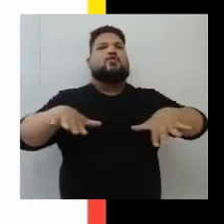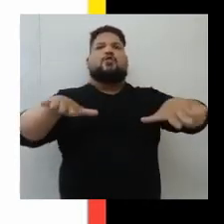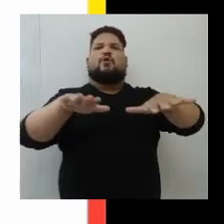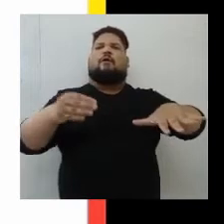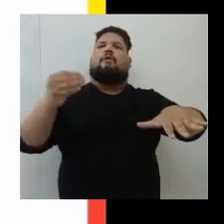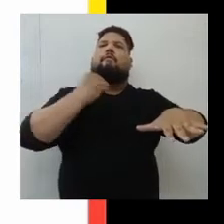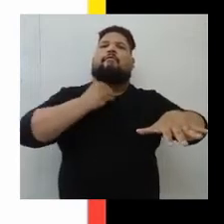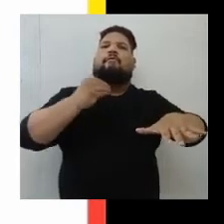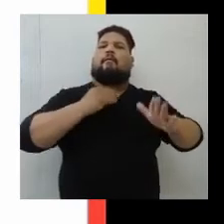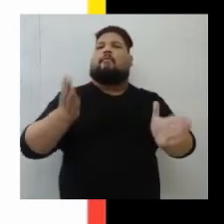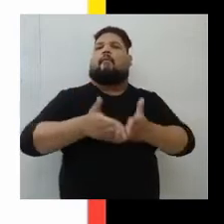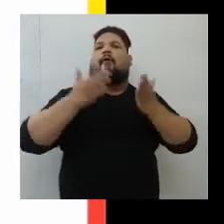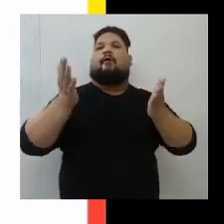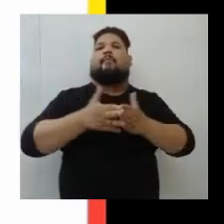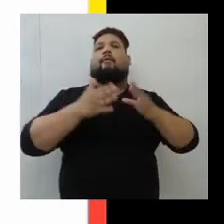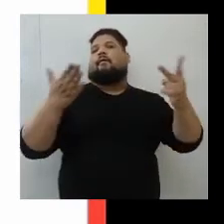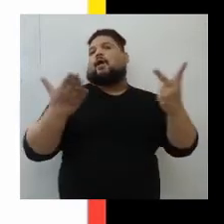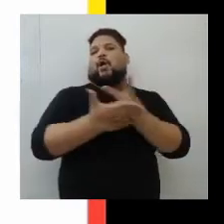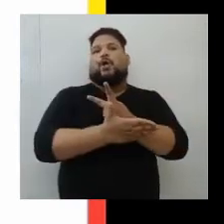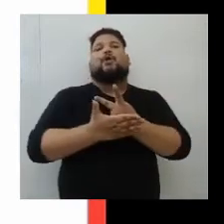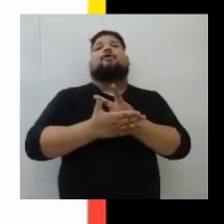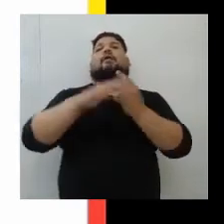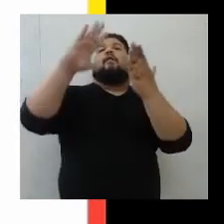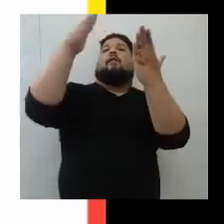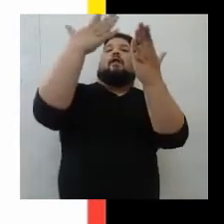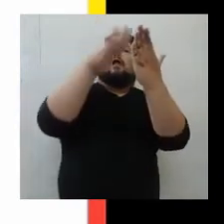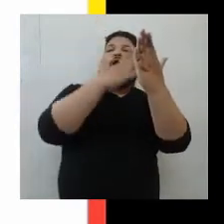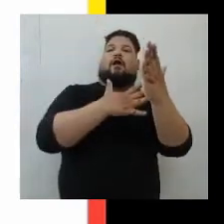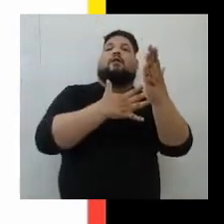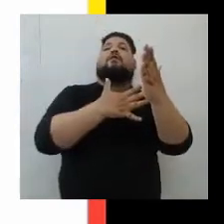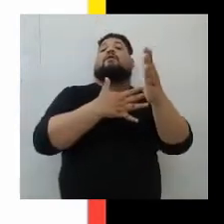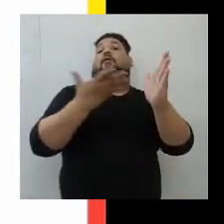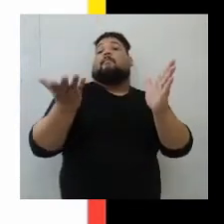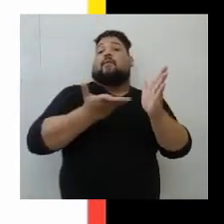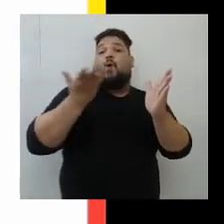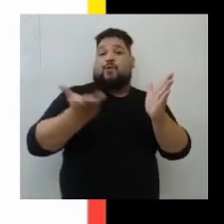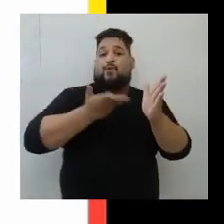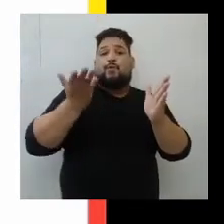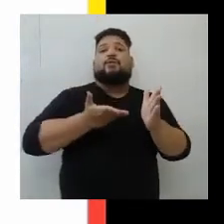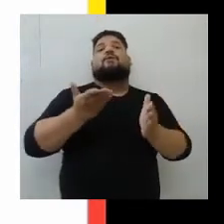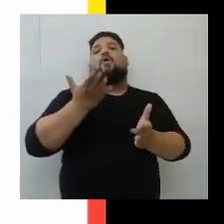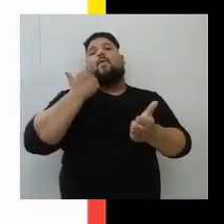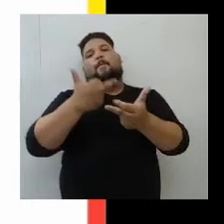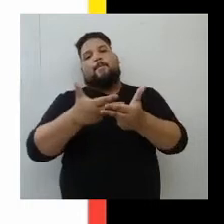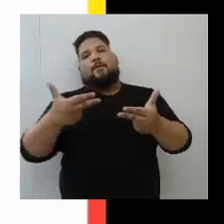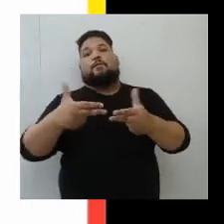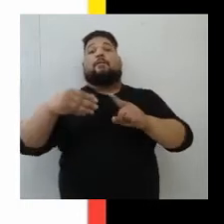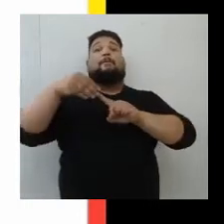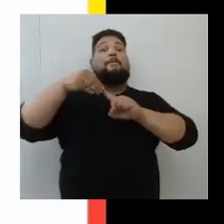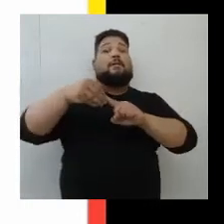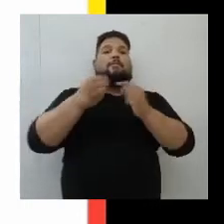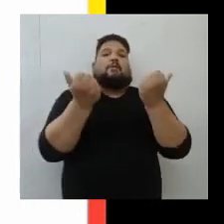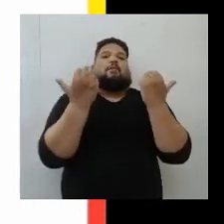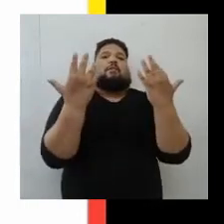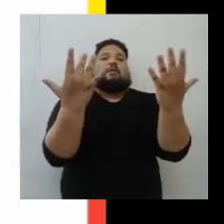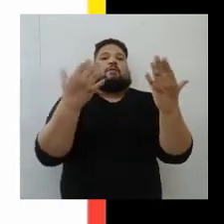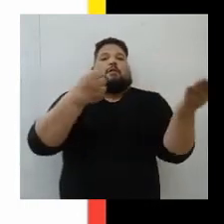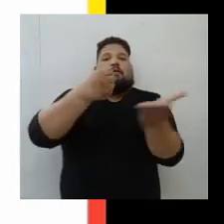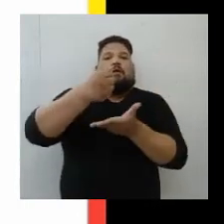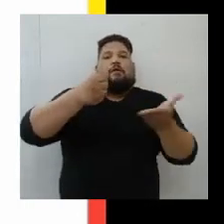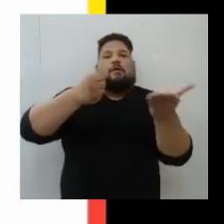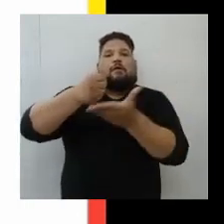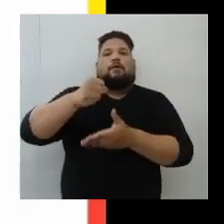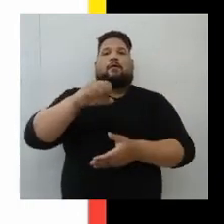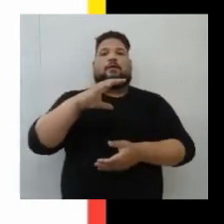isso vai contribuir para a redução na produção de alimentos, principalmente dos cereais. Tá? A